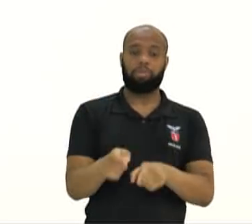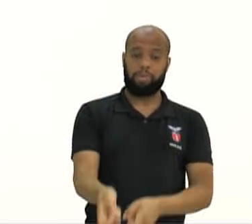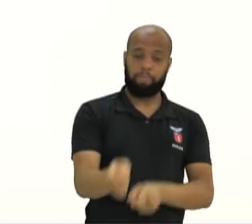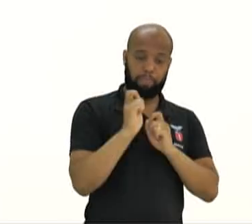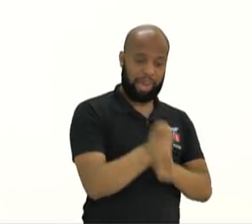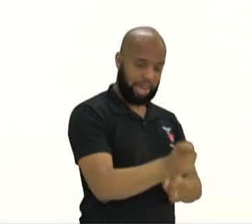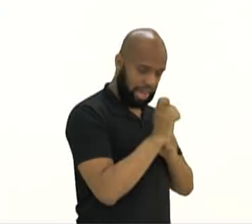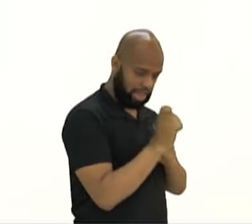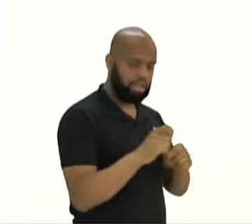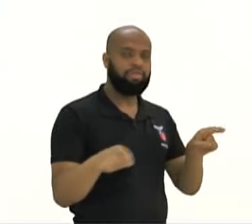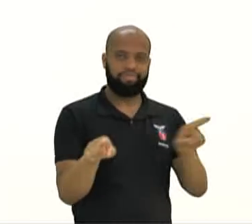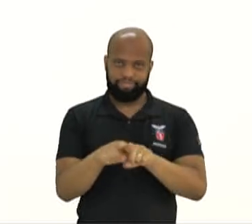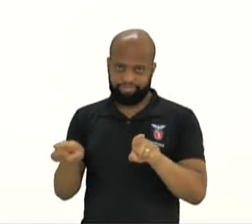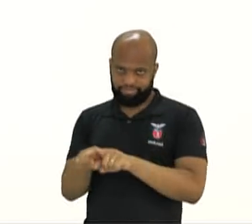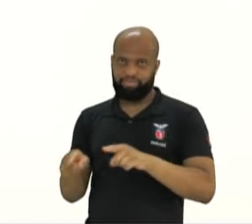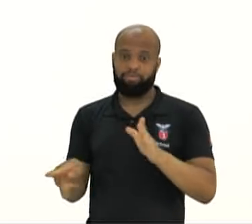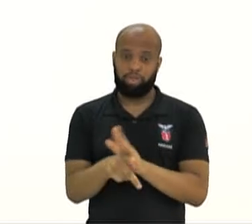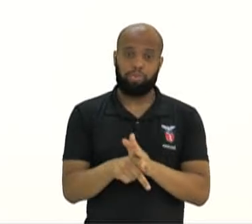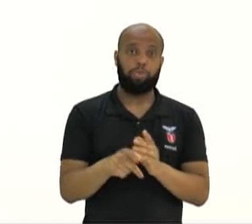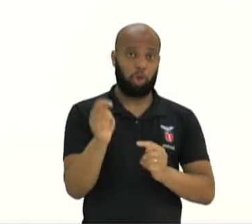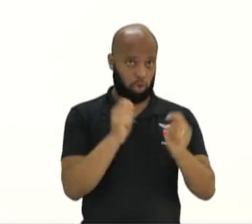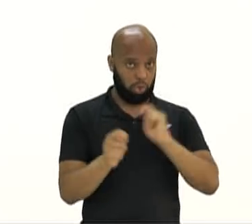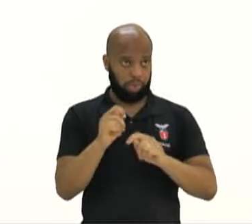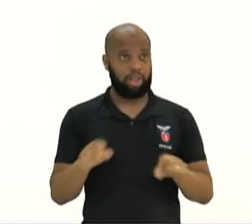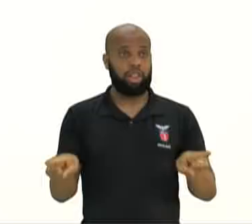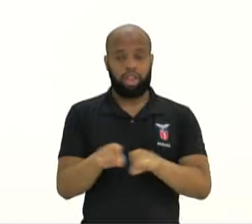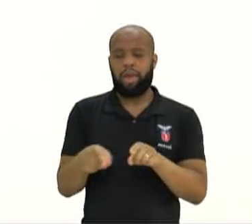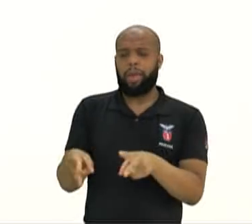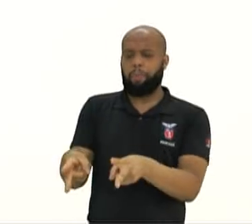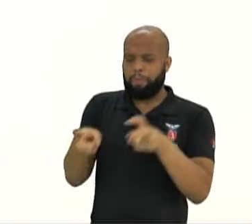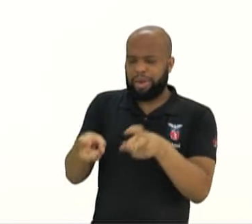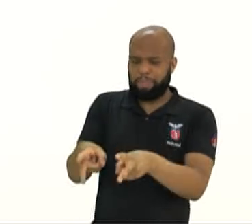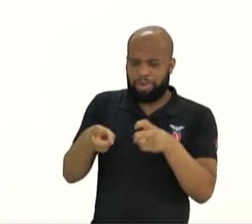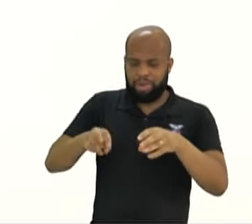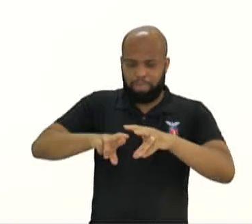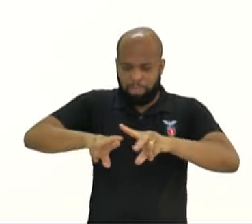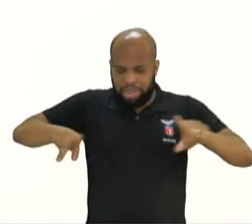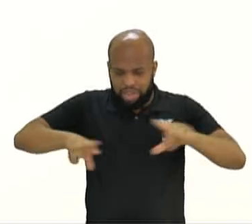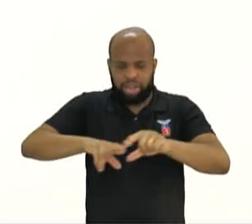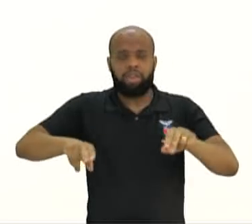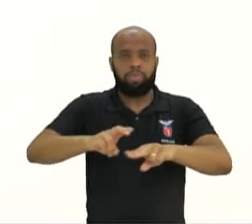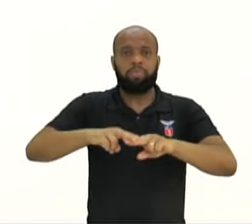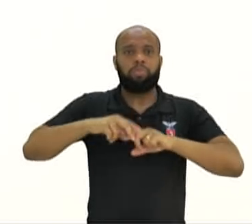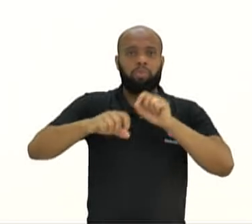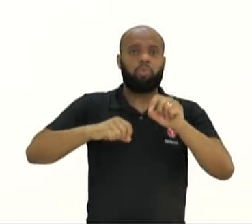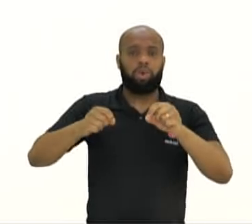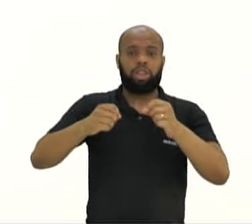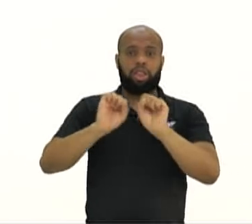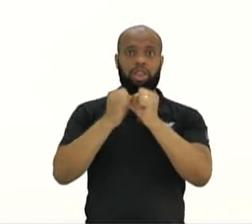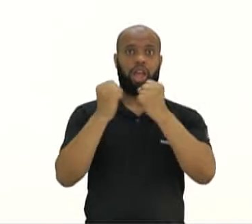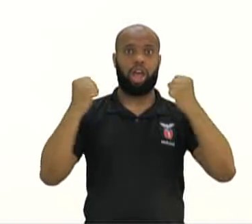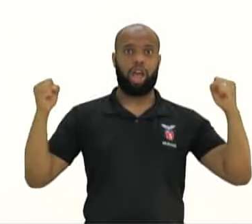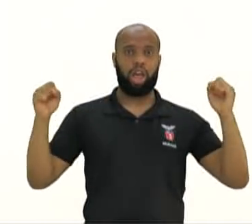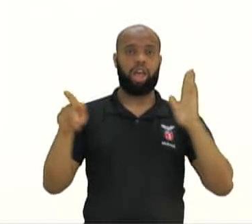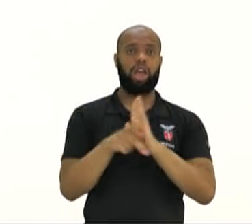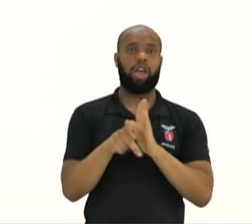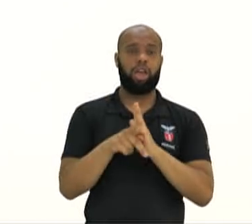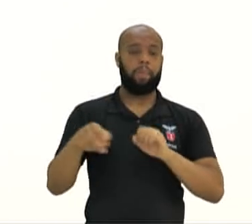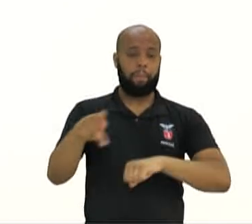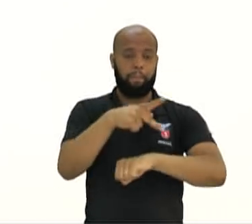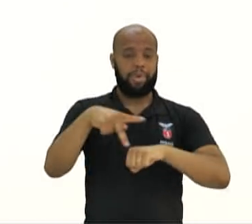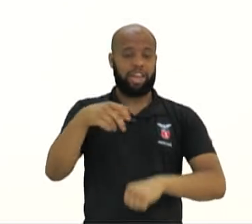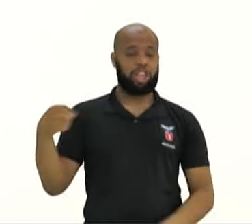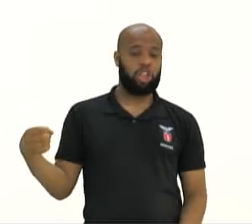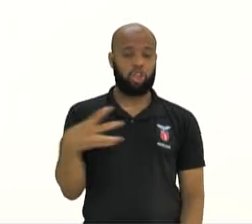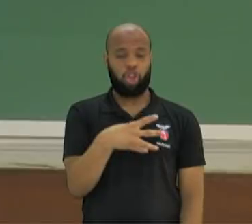pecuária e a agricultura, né? O extrativismo mineral, em razão do tamanho do território, né, da Nova Zelândia,